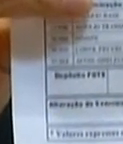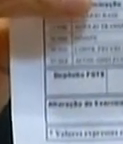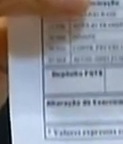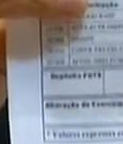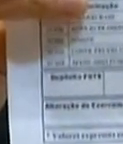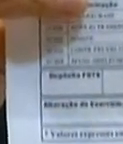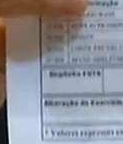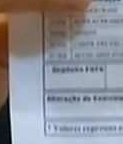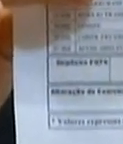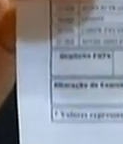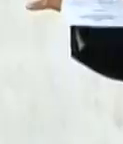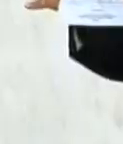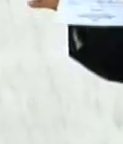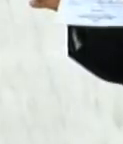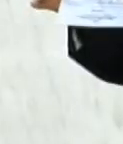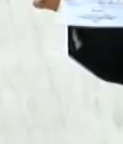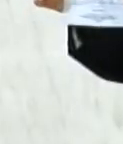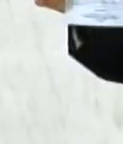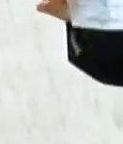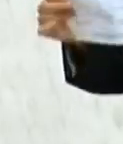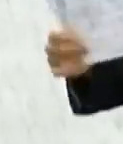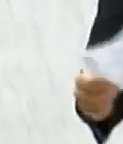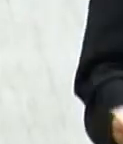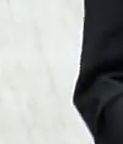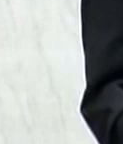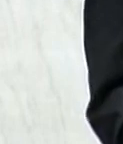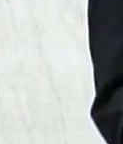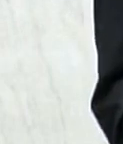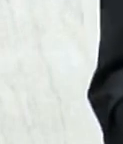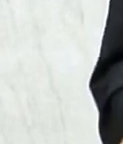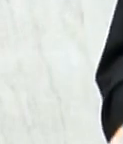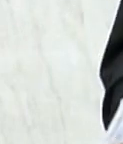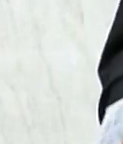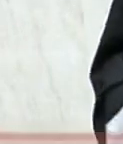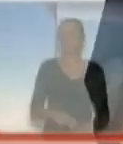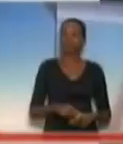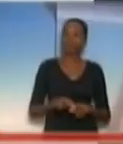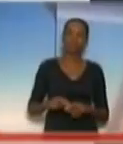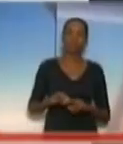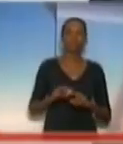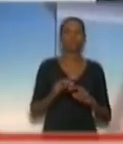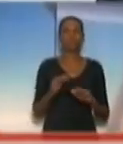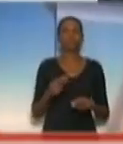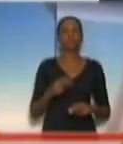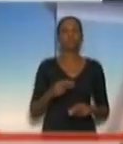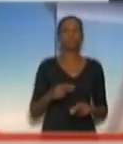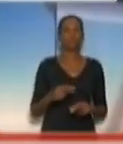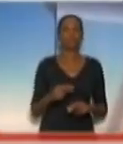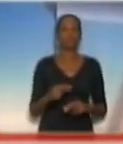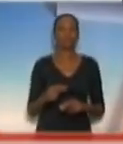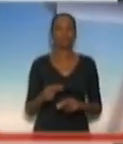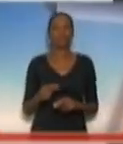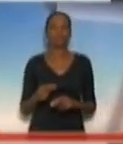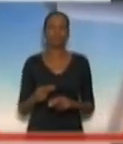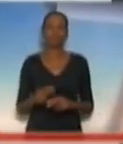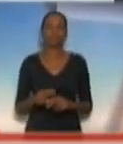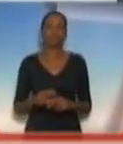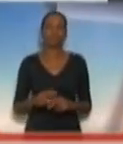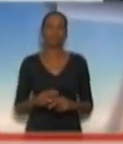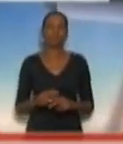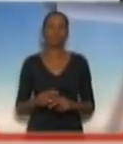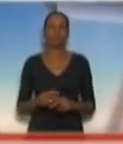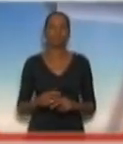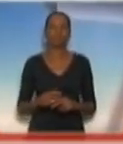R$ 971 é o salário base de um agente, senhor presidente. Então, não dá, né? Além de toda